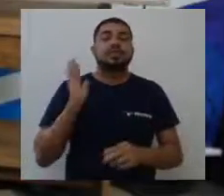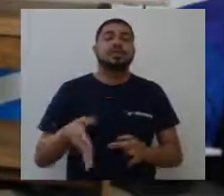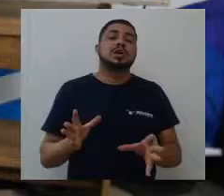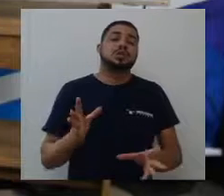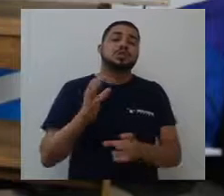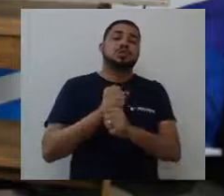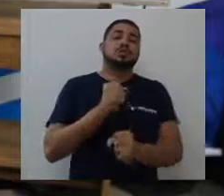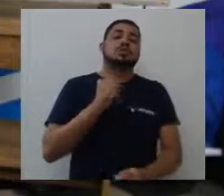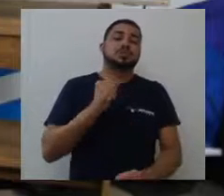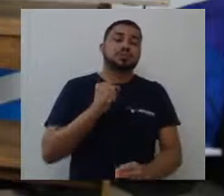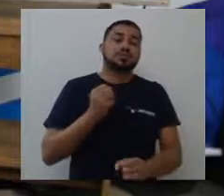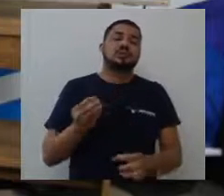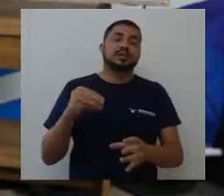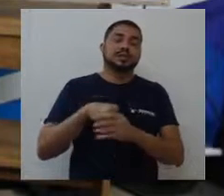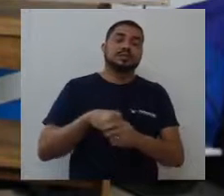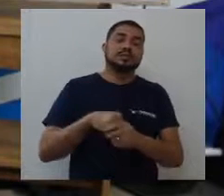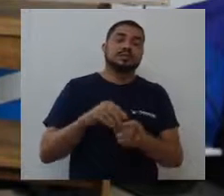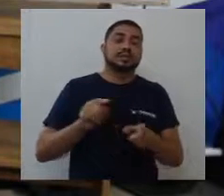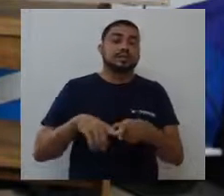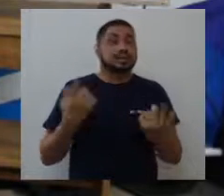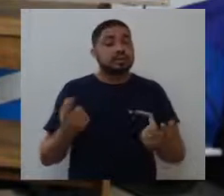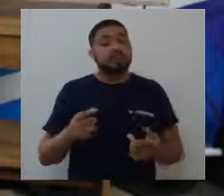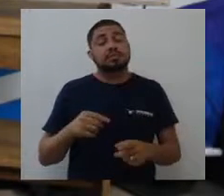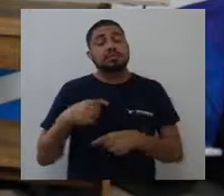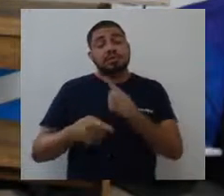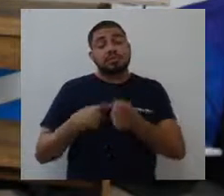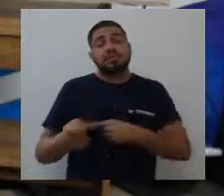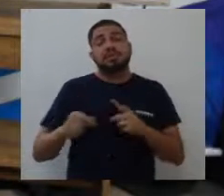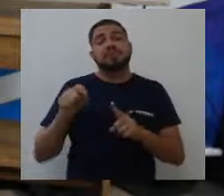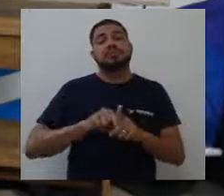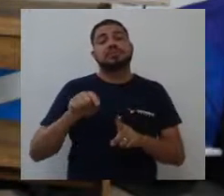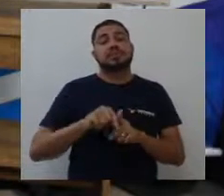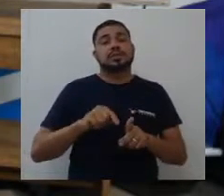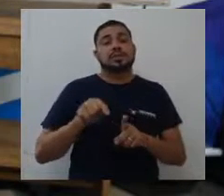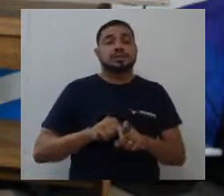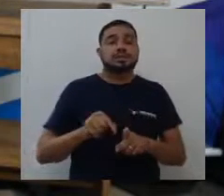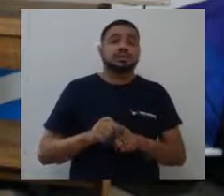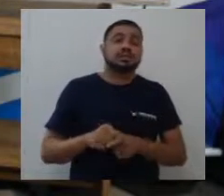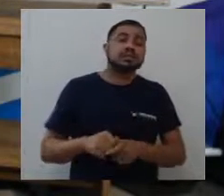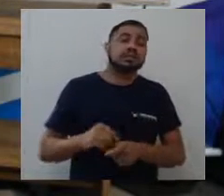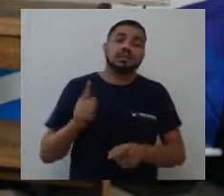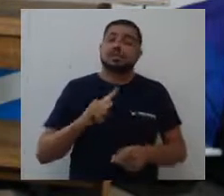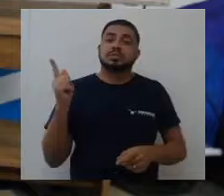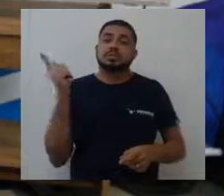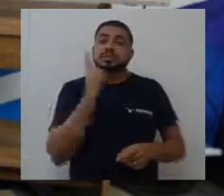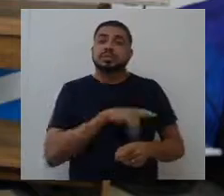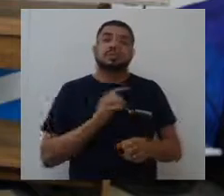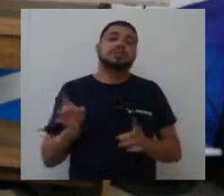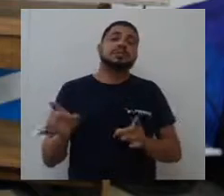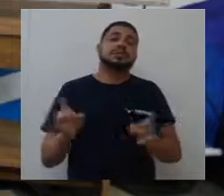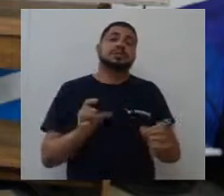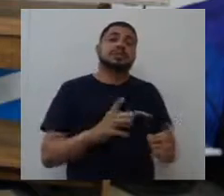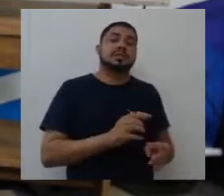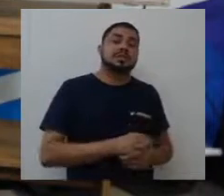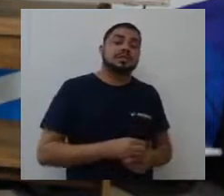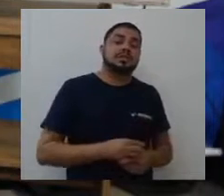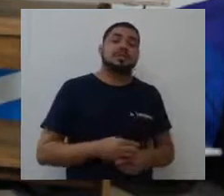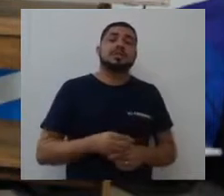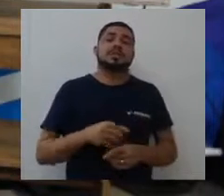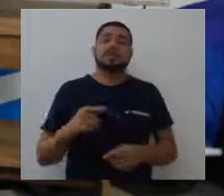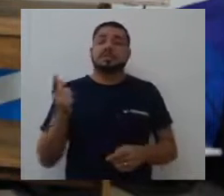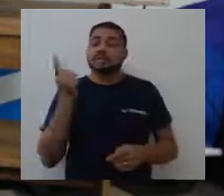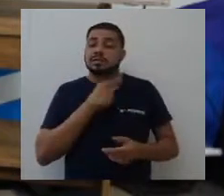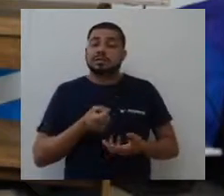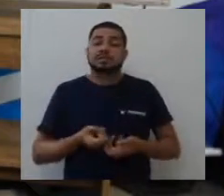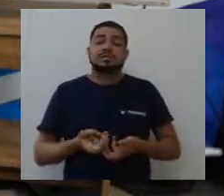lucro embutido nele. Após meses, ele não estava conseguindo vender o computador e passou a oferecê-lo com